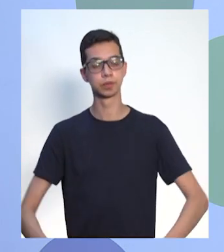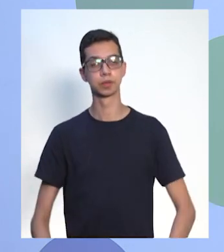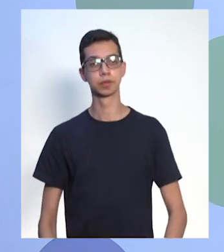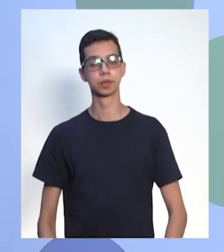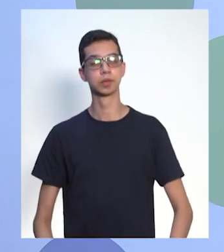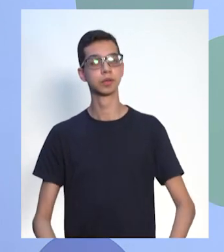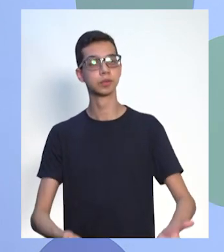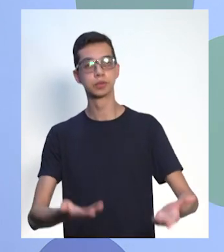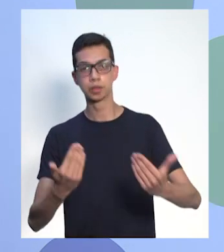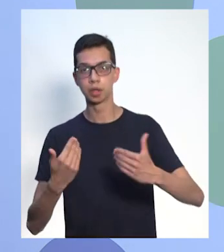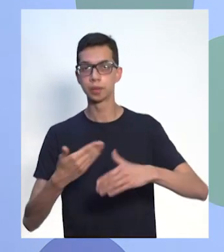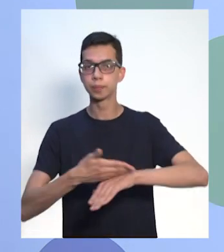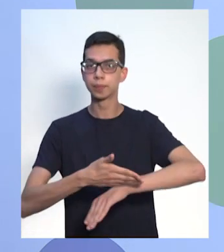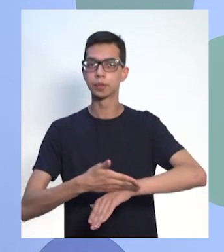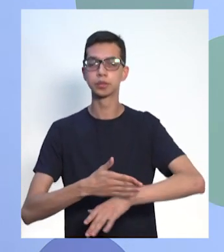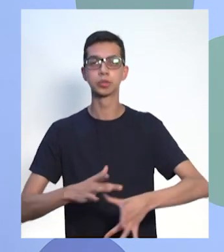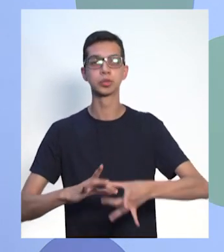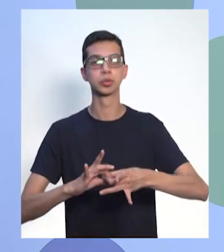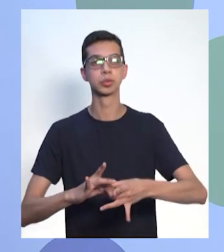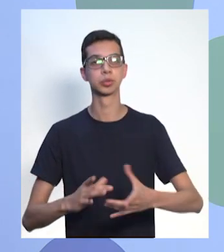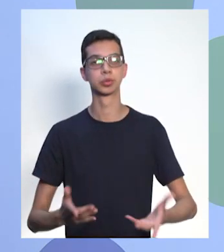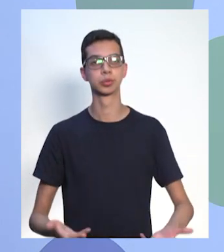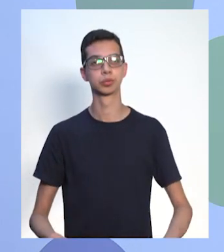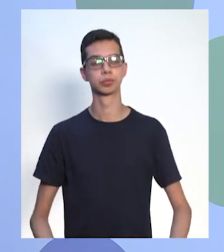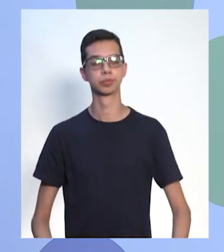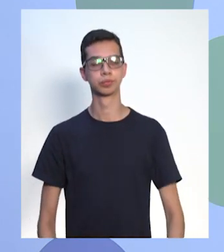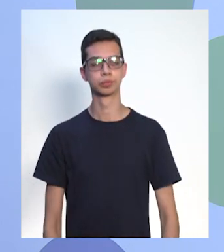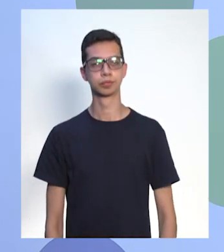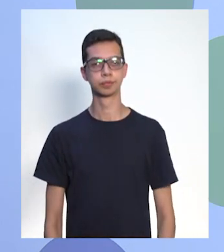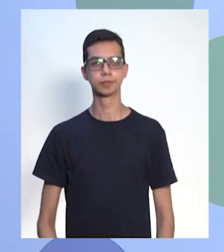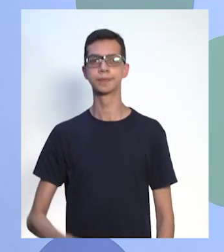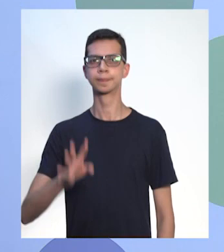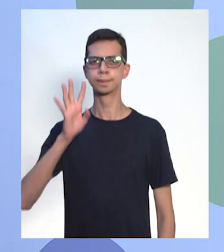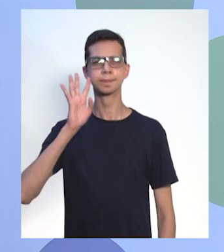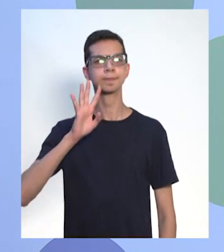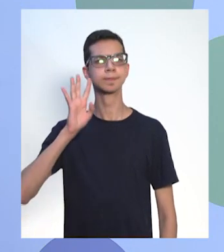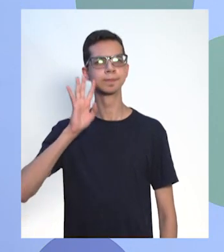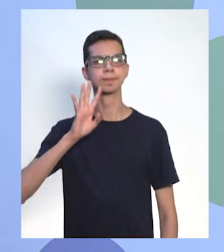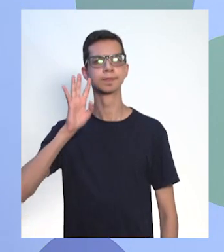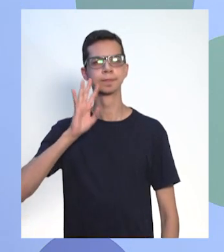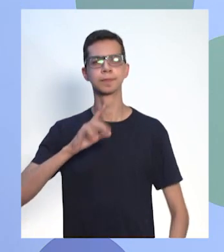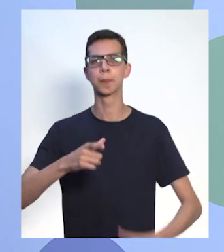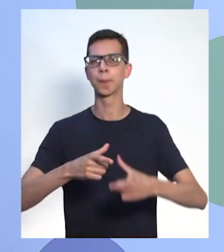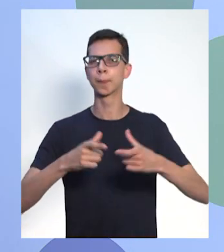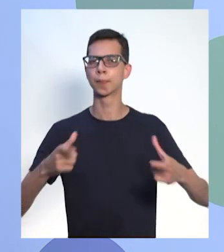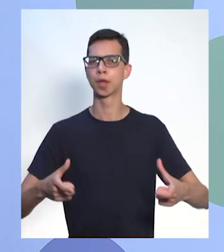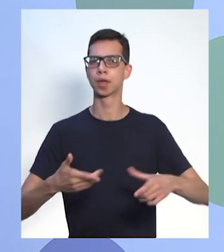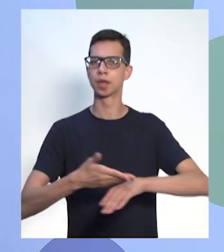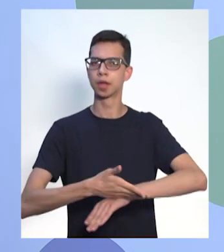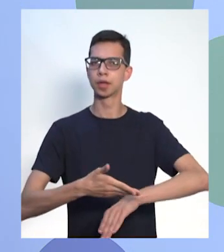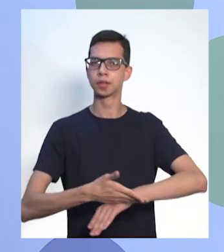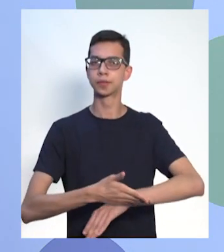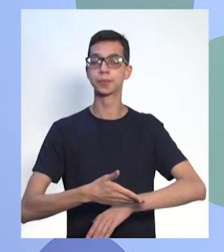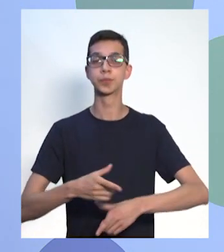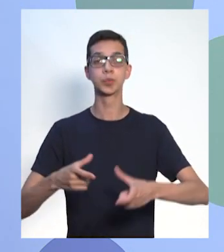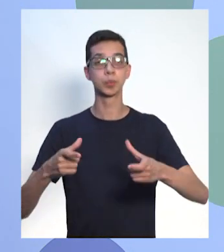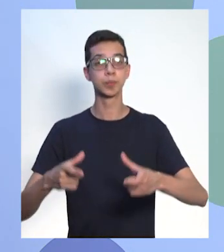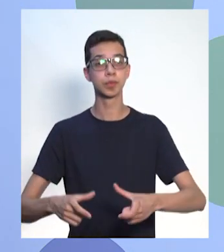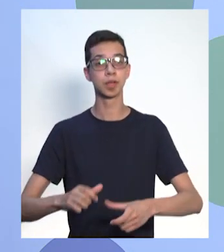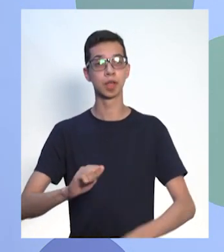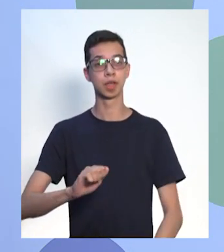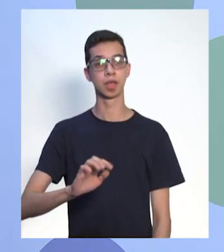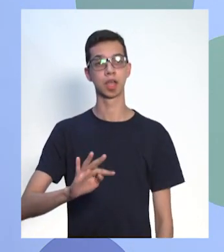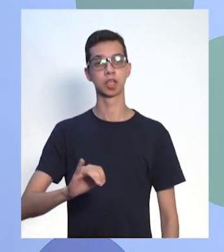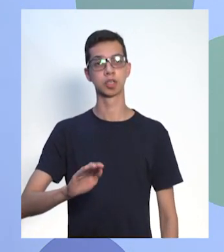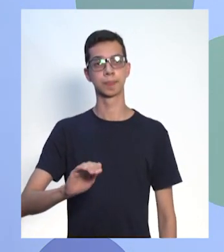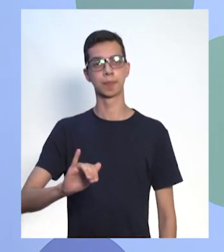lá, vamos participar disso aí com a gente. Olha que bacana a participação. Um abraço para a comunidade Tanque da Atibaia. Olha os meninos,